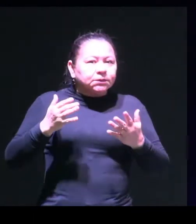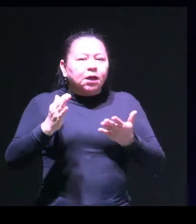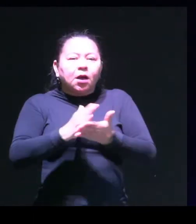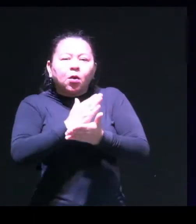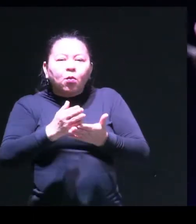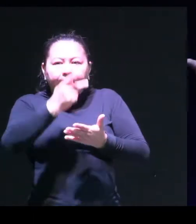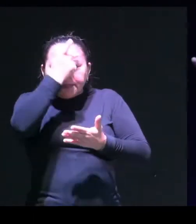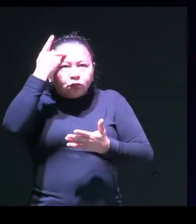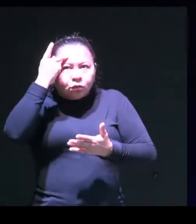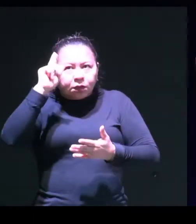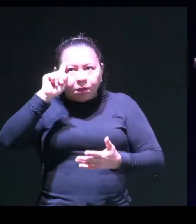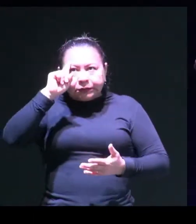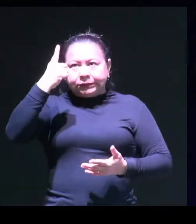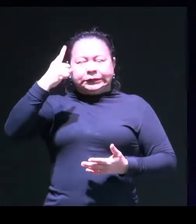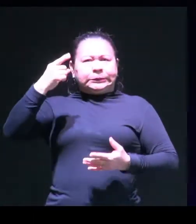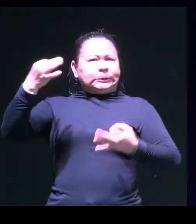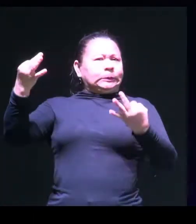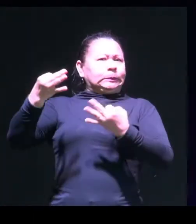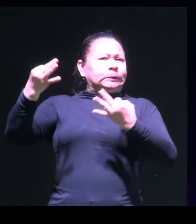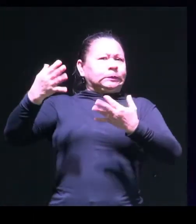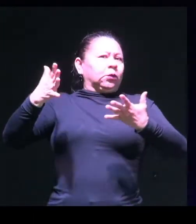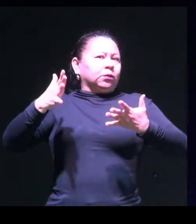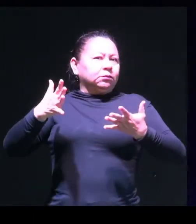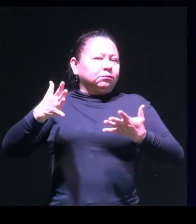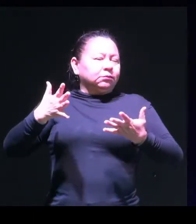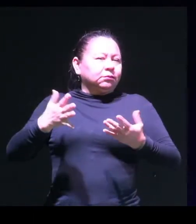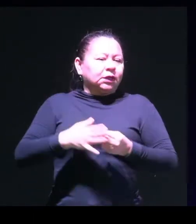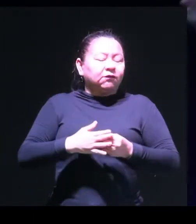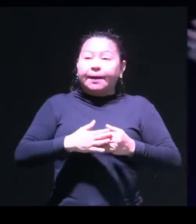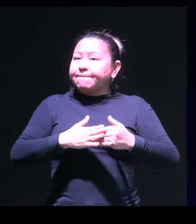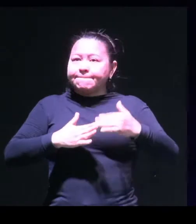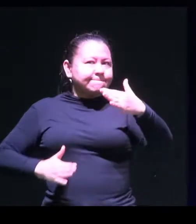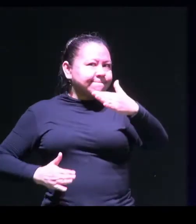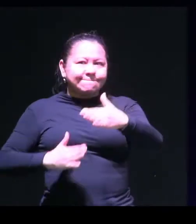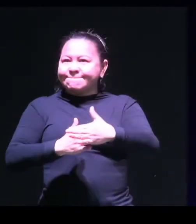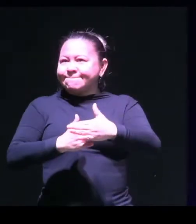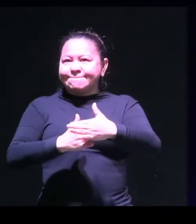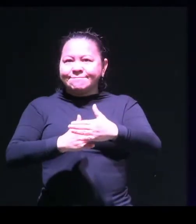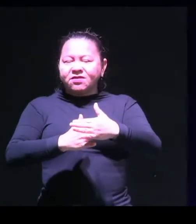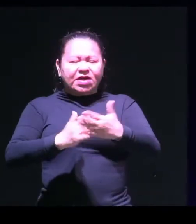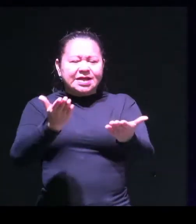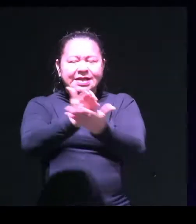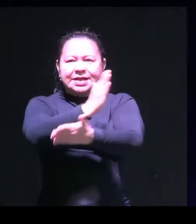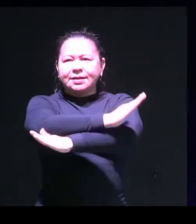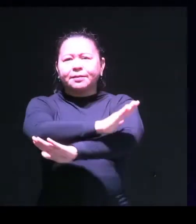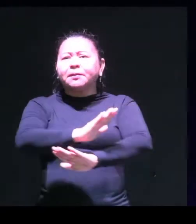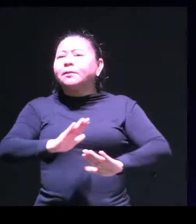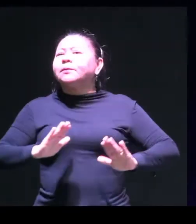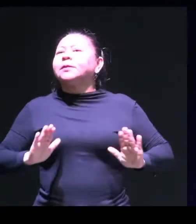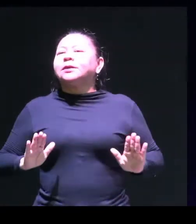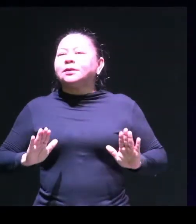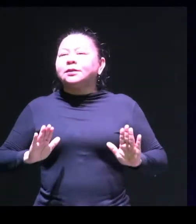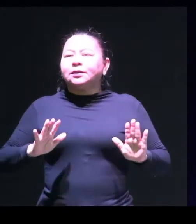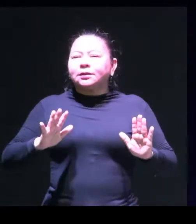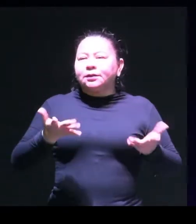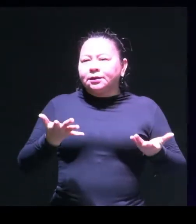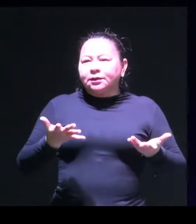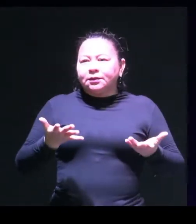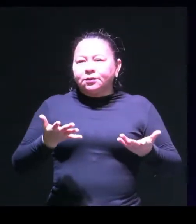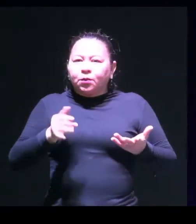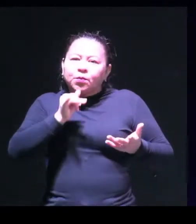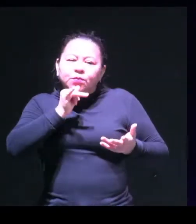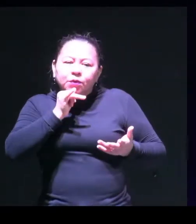com uma ideia brilhante, que vai barrar encerrar a circulação de